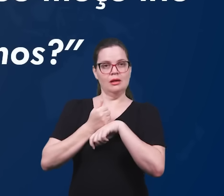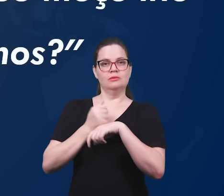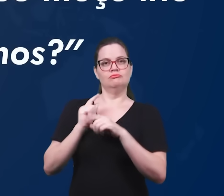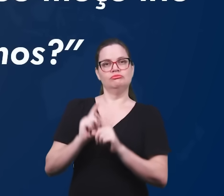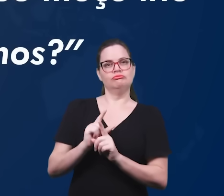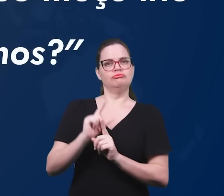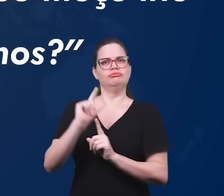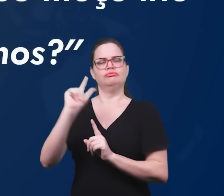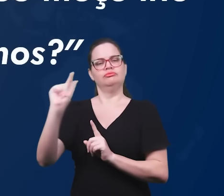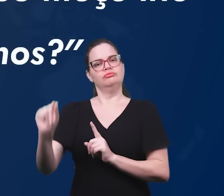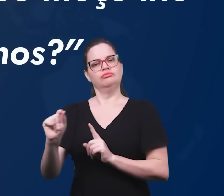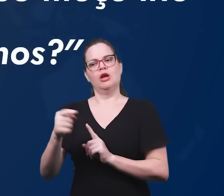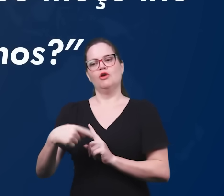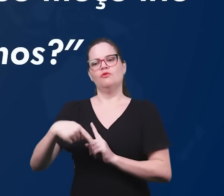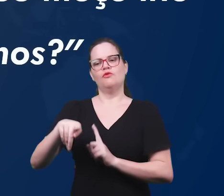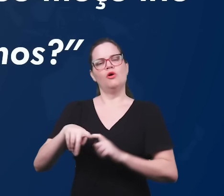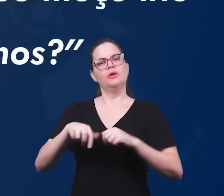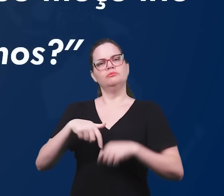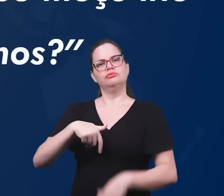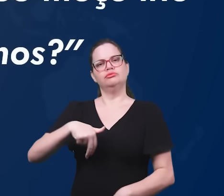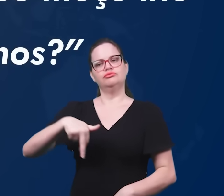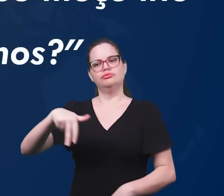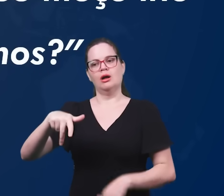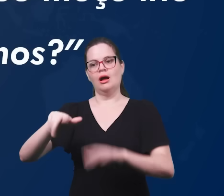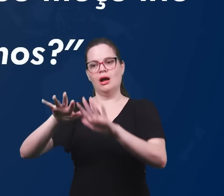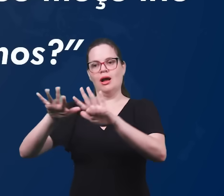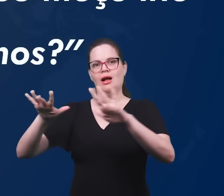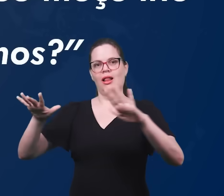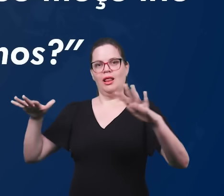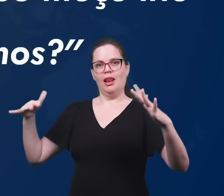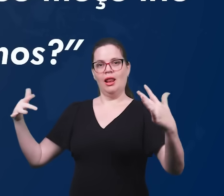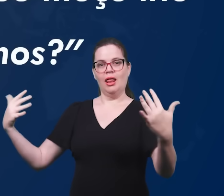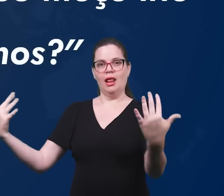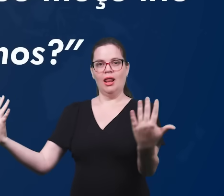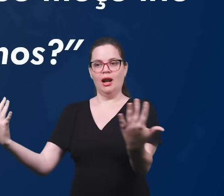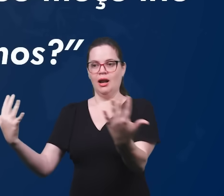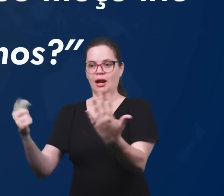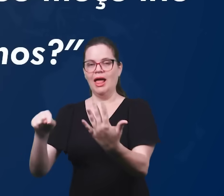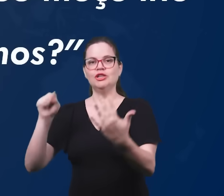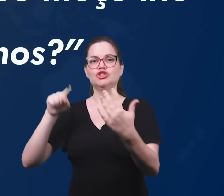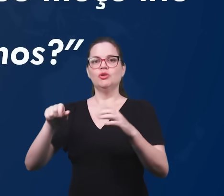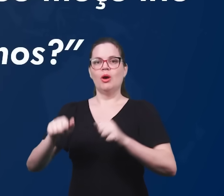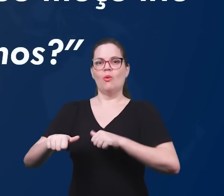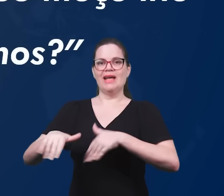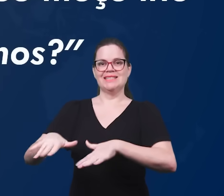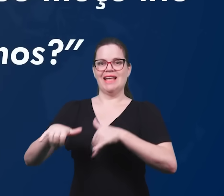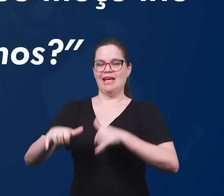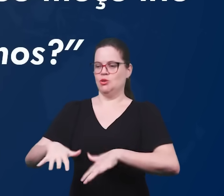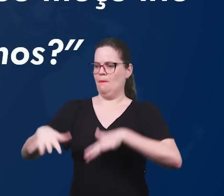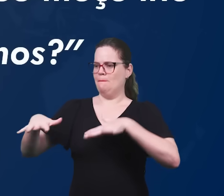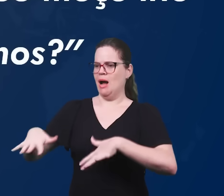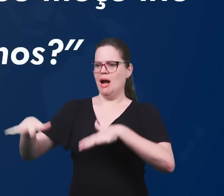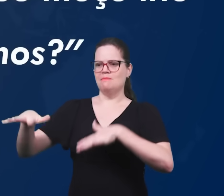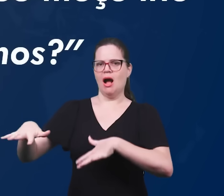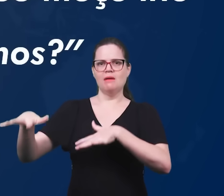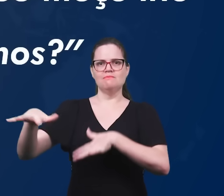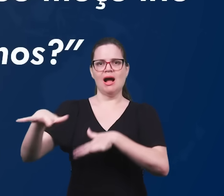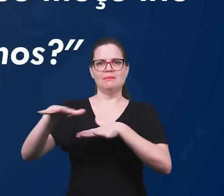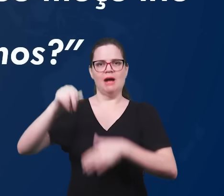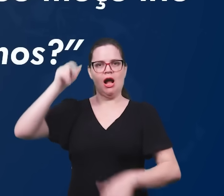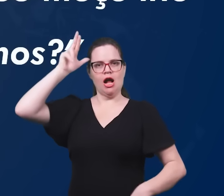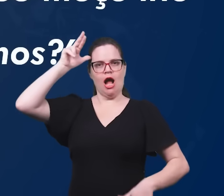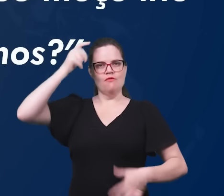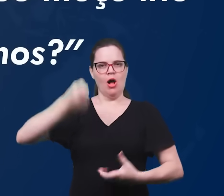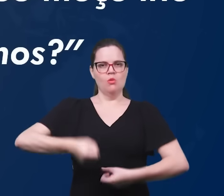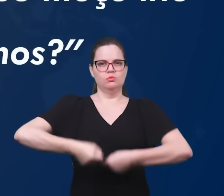saiu, eis que um exército tinha cercado a cidade com cavalos e carros. Então o seu moço lhe disse: Ai,